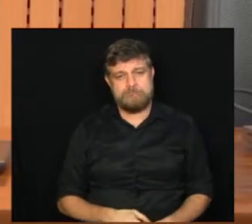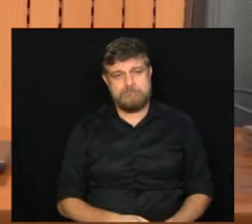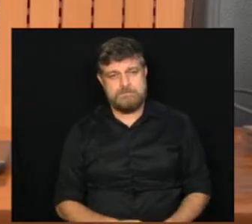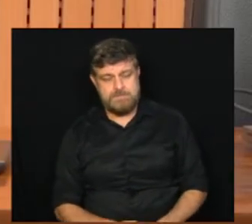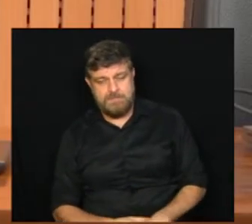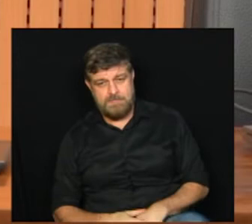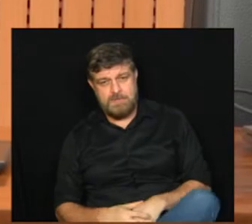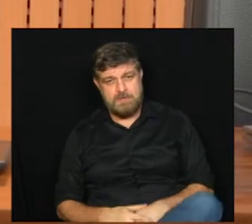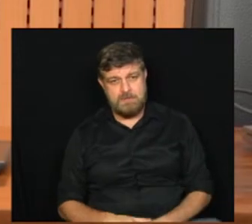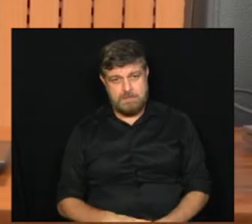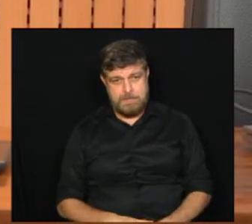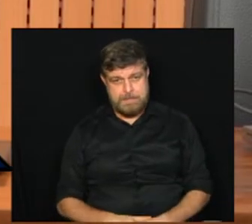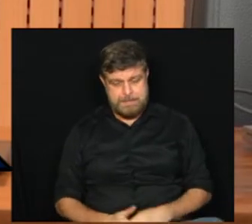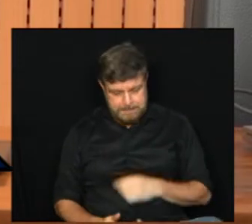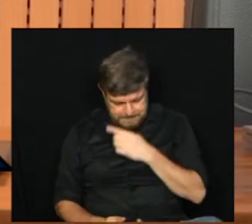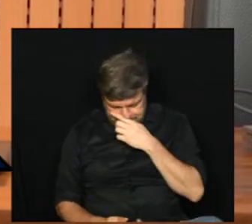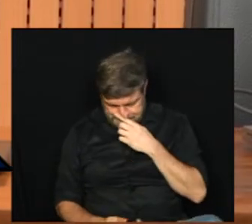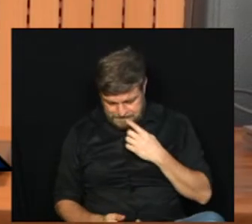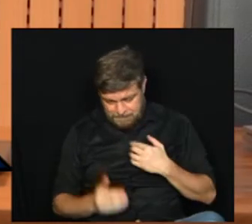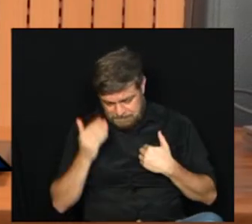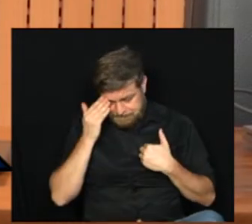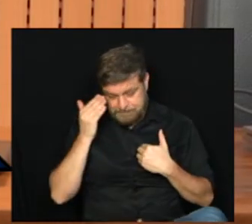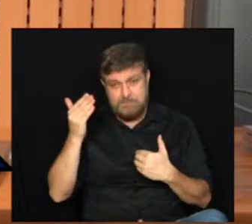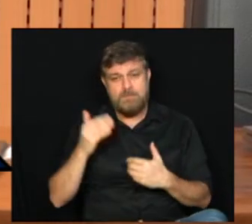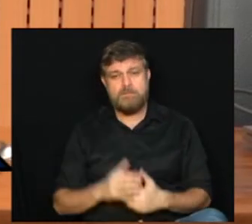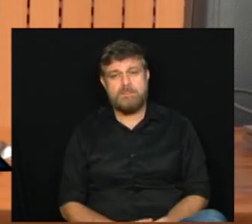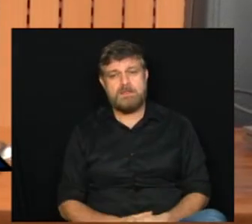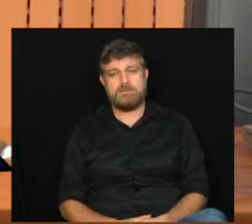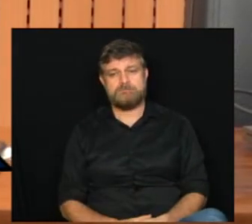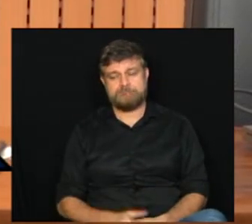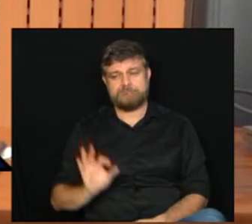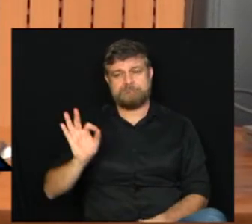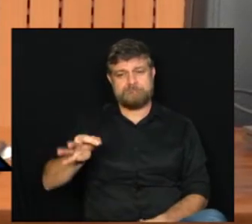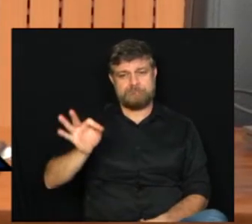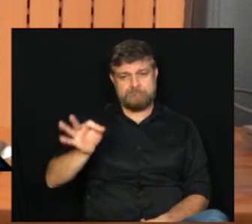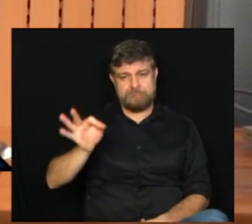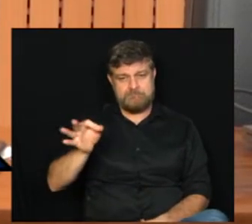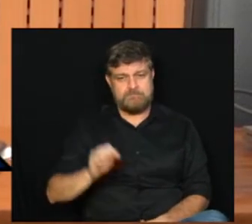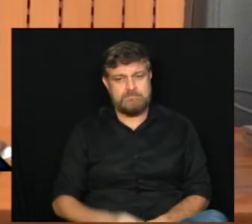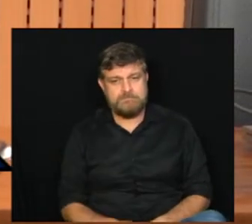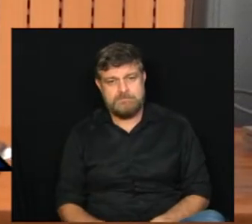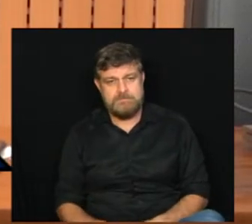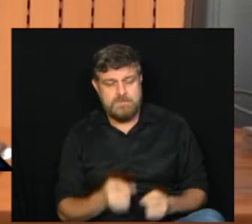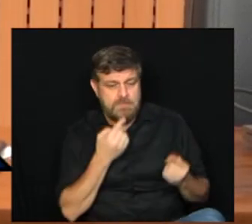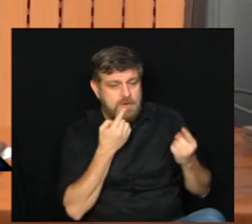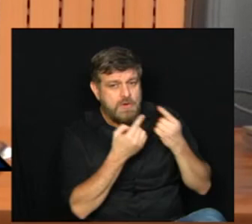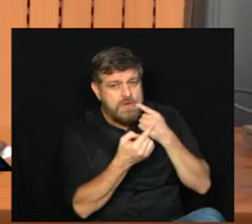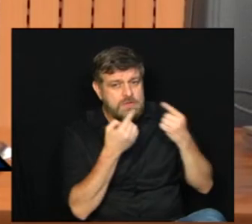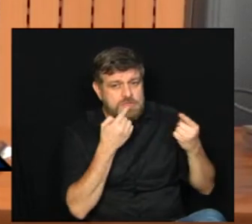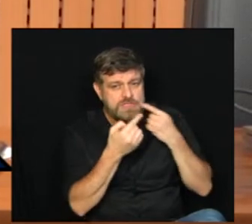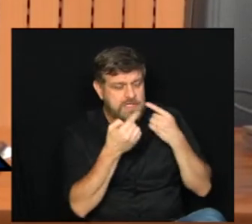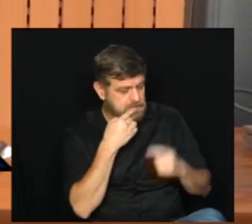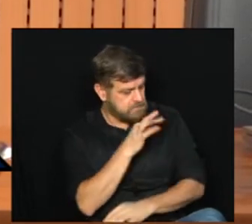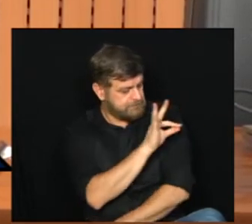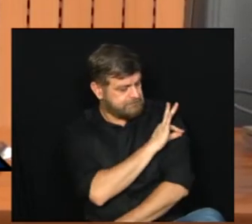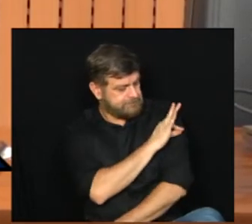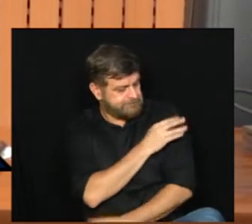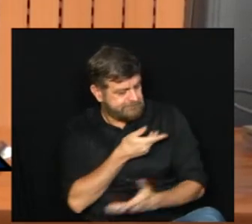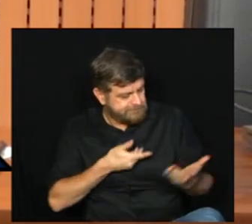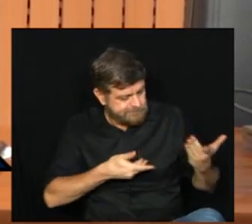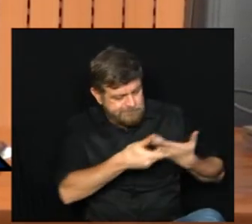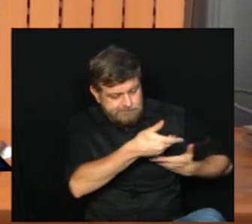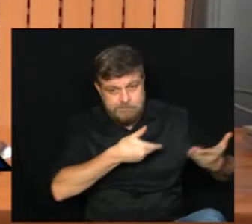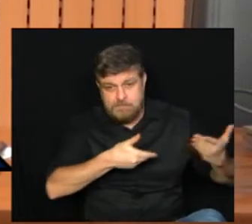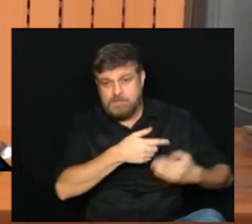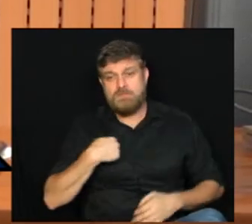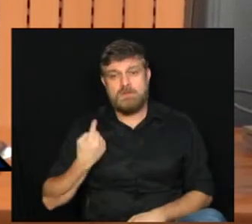Obrigado, vereador Carlinhos Camelô. Com certeza, o senhor falou do diálogo com o executivo, certamente. Esse que nós estamos fazendo